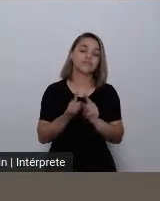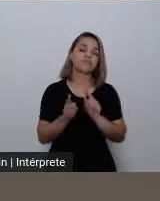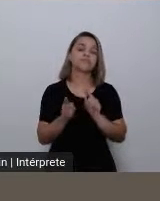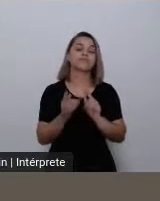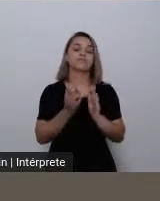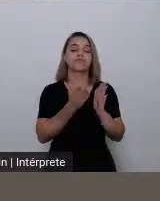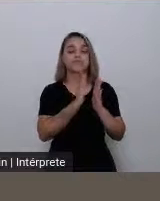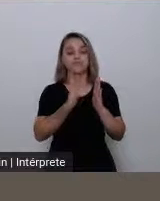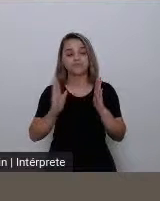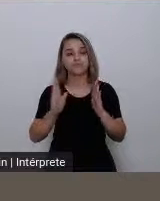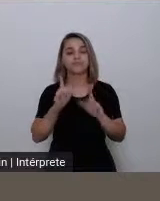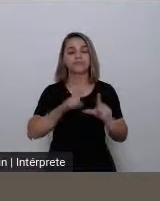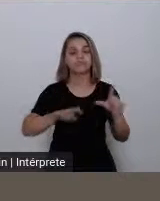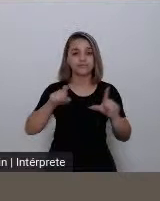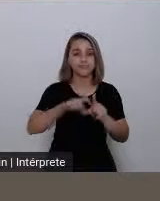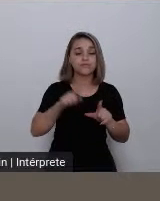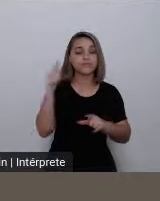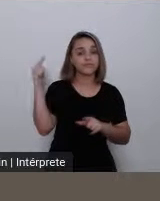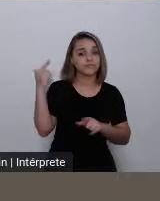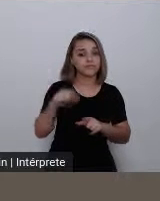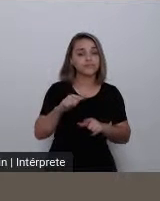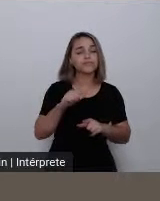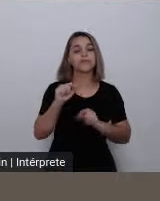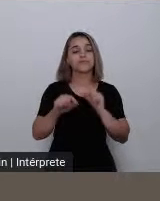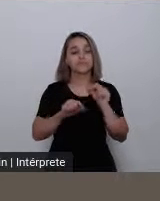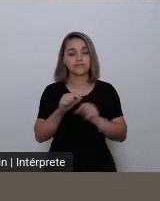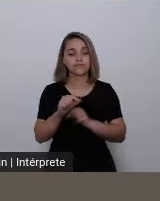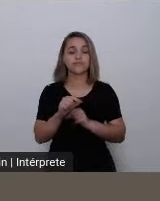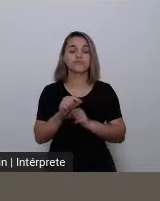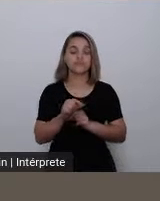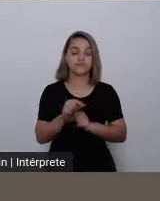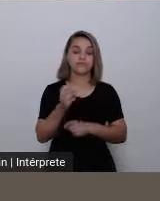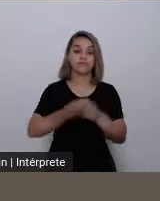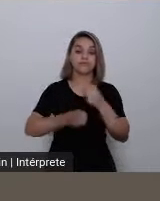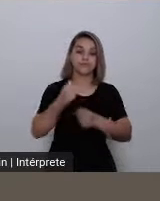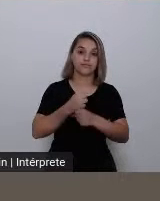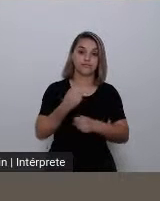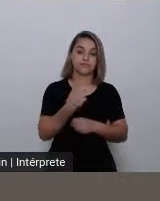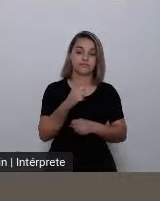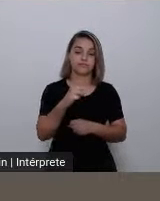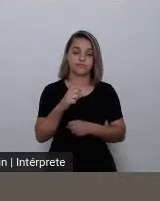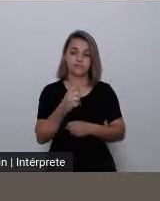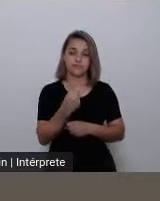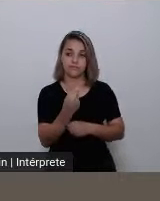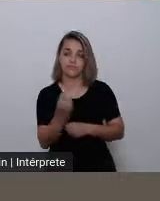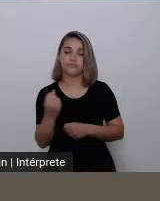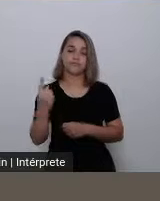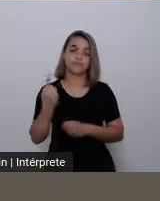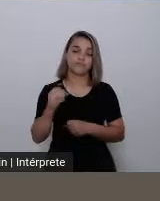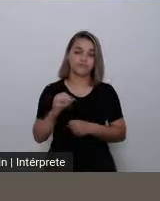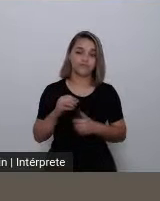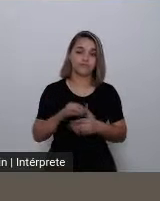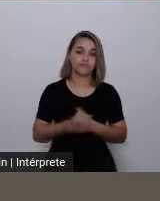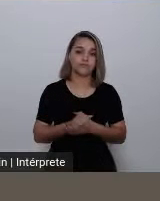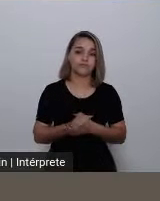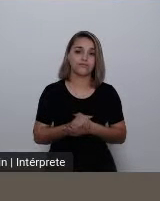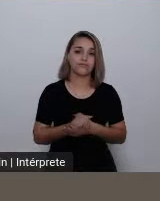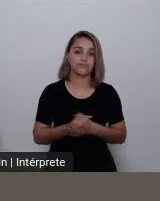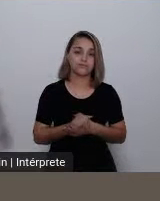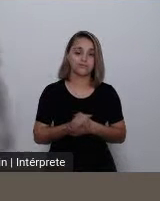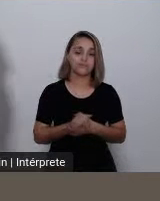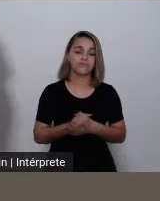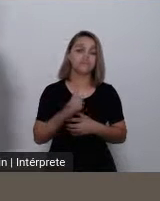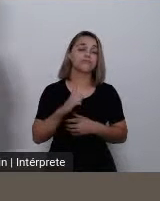Biblioteca Nacional, alcança efetivamente nos anos iniciais da década de 2010. Faço questão de ressaltar que